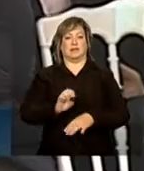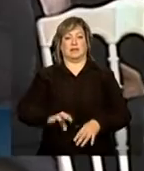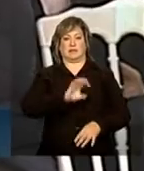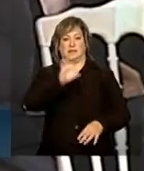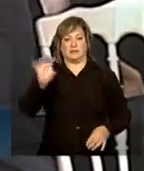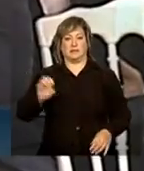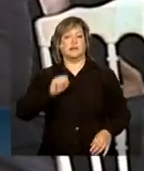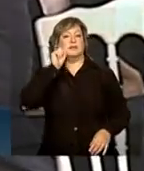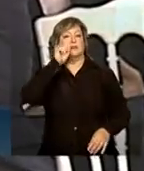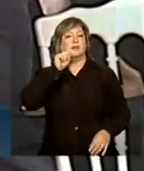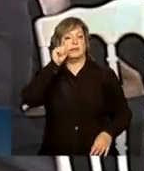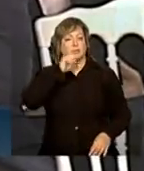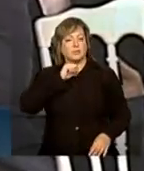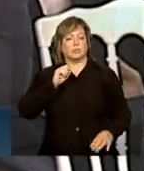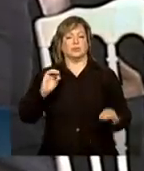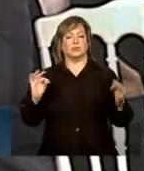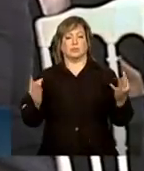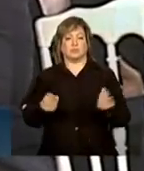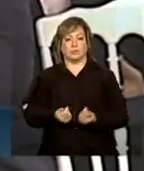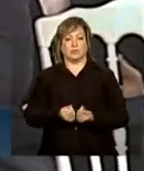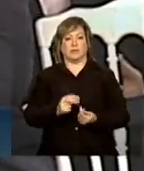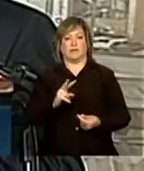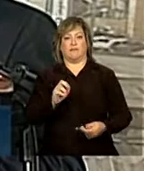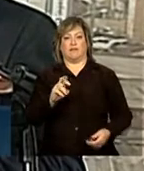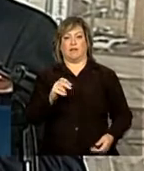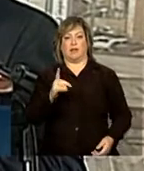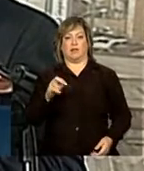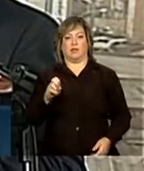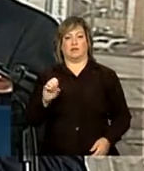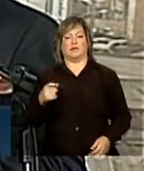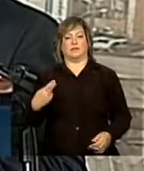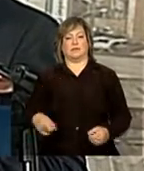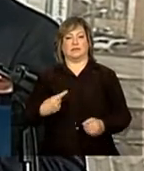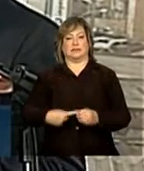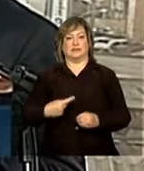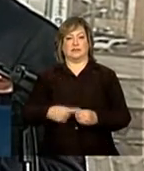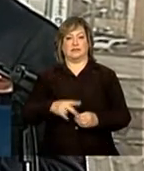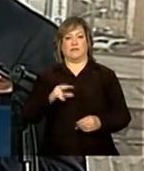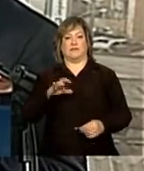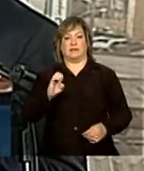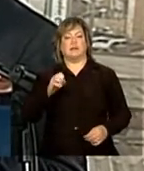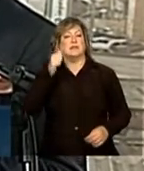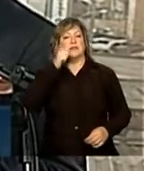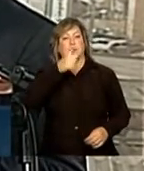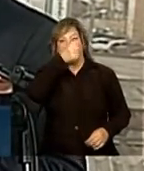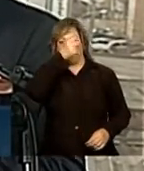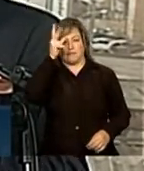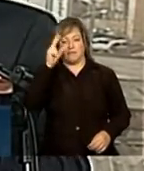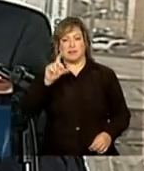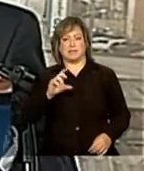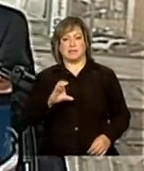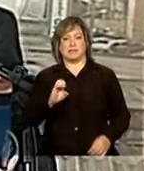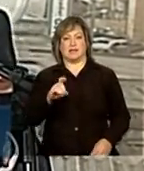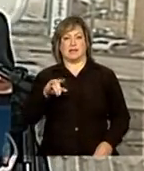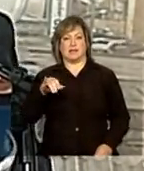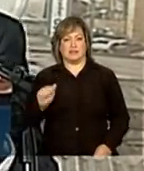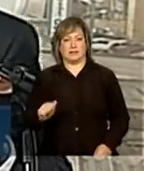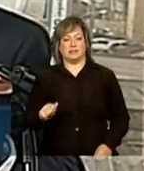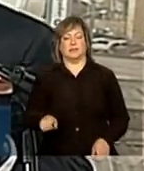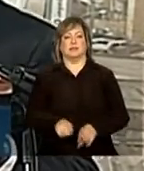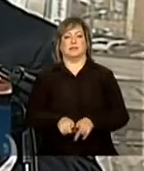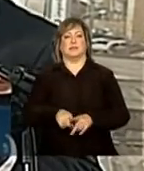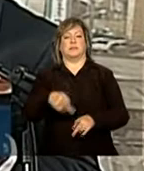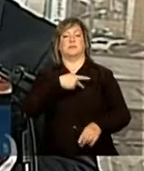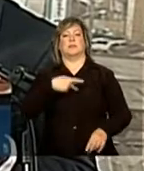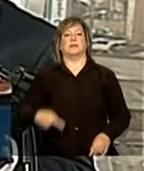estaduais, senadores, vereadores da nossa cidade, vice-prefeita Célia Sacramento,